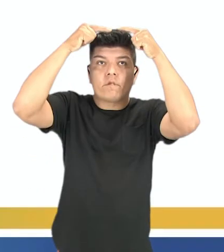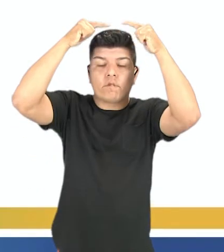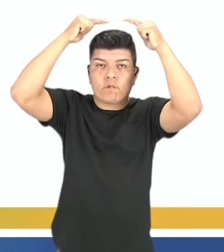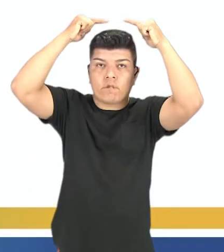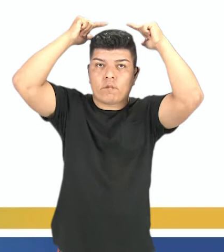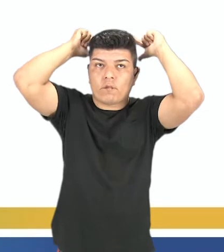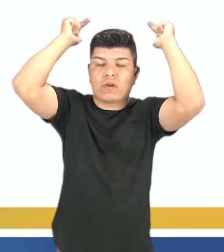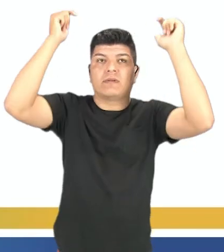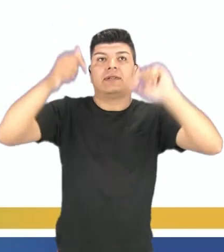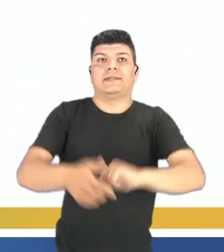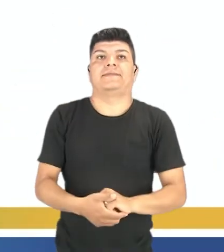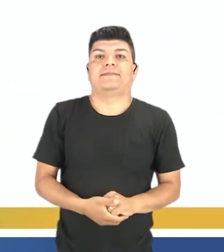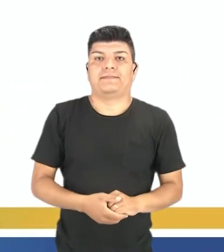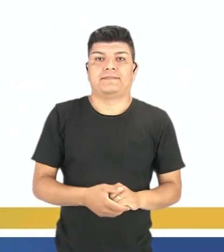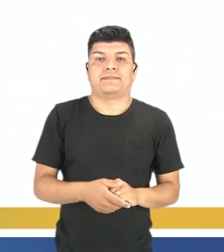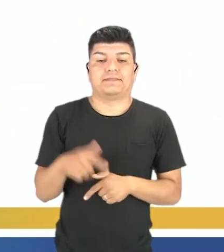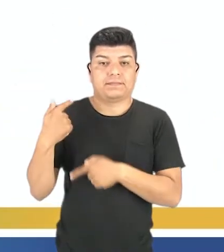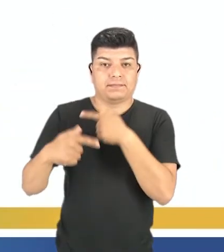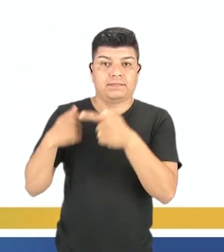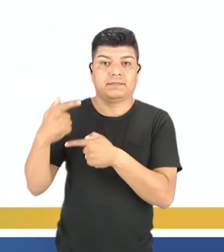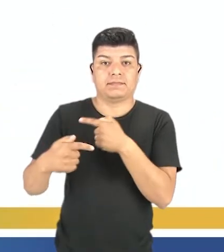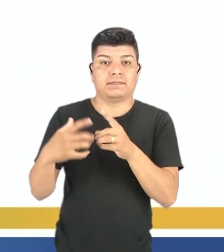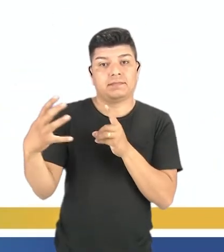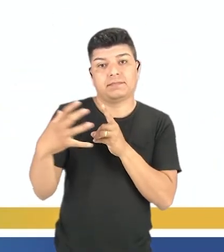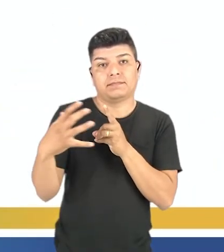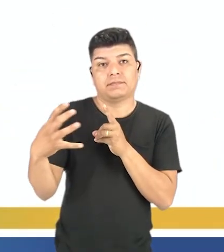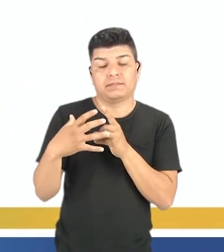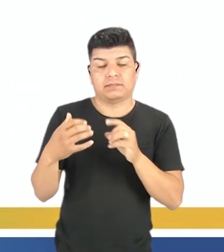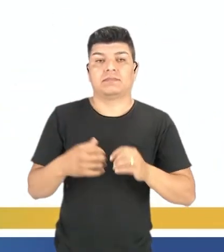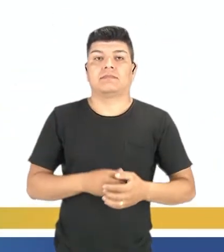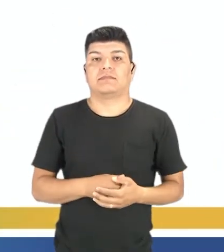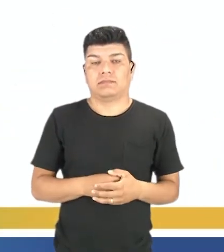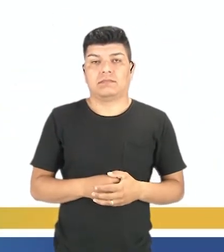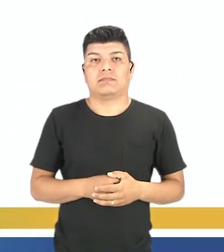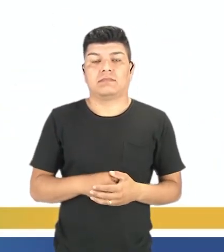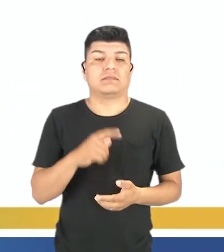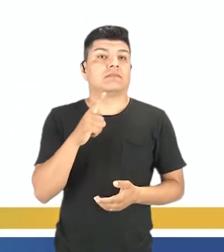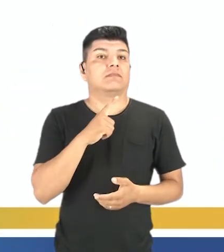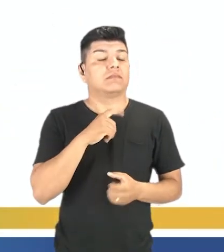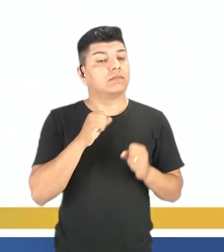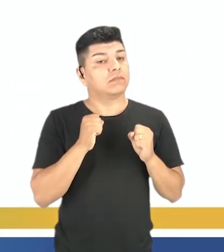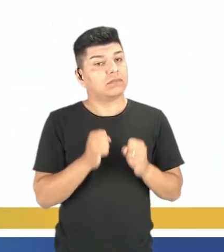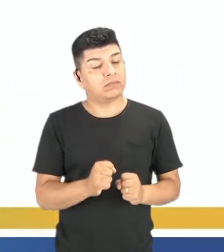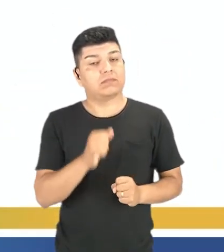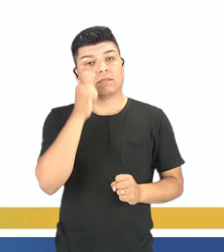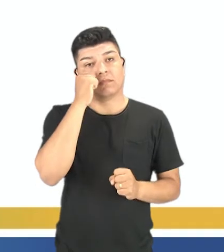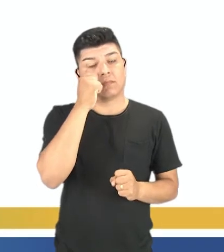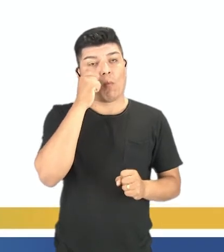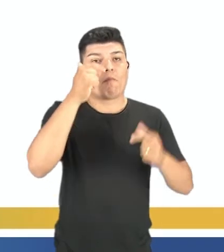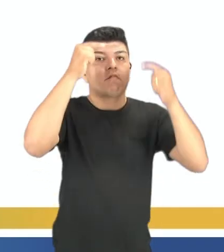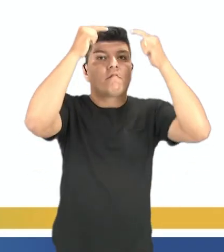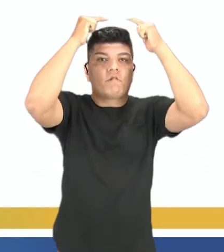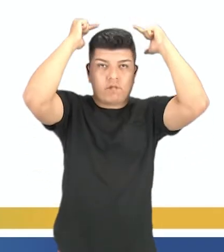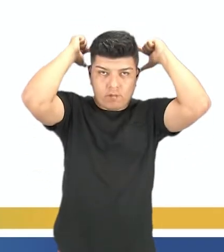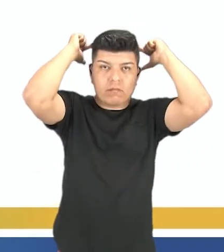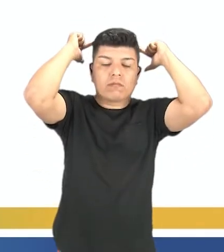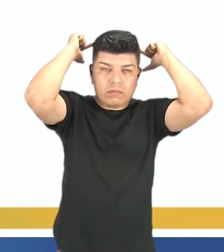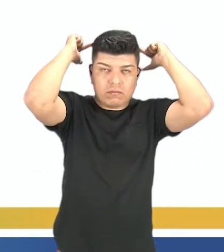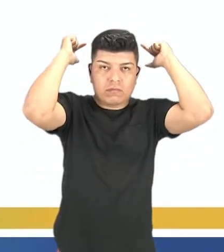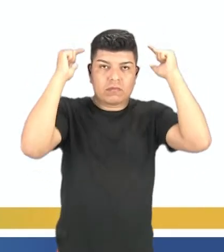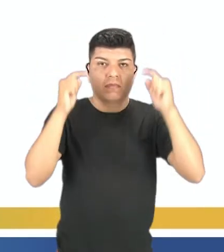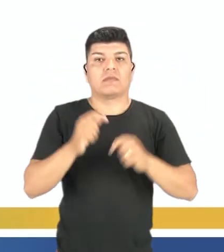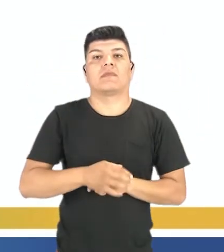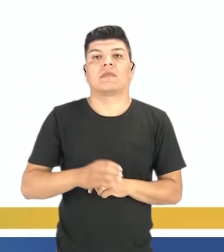eu citei, que é uma herança influenciada pelo sexo, né? Então eu posso ter uma mulher calva, né,